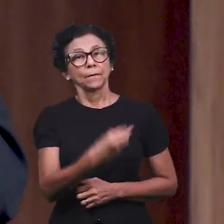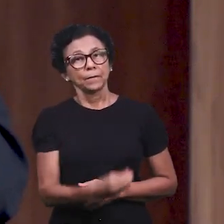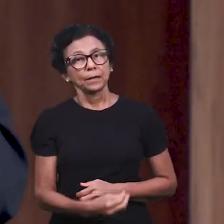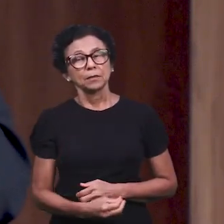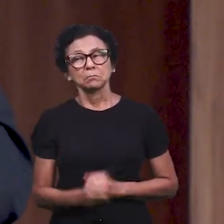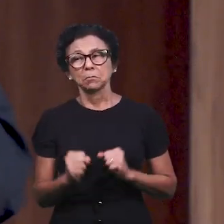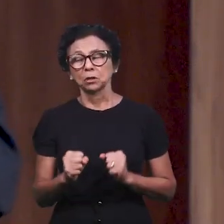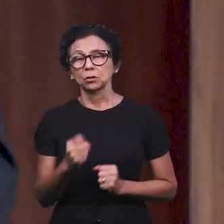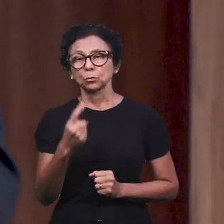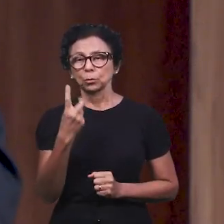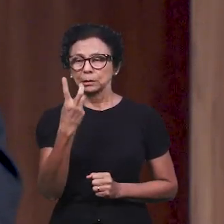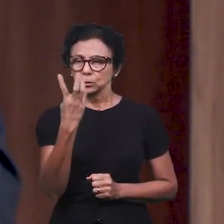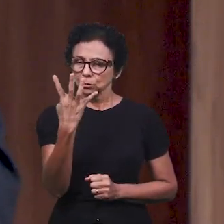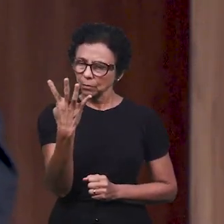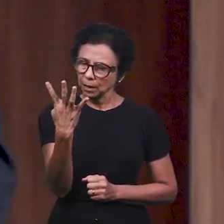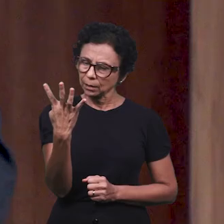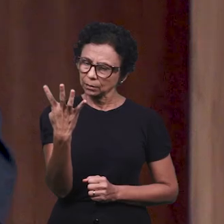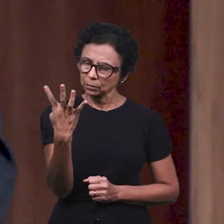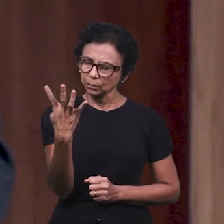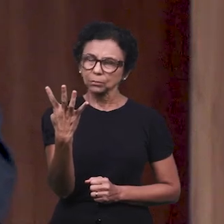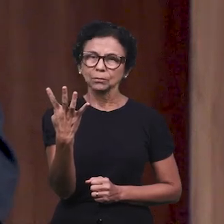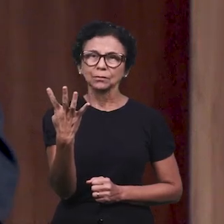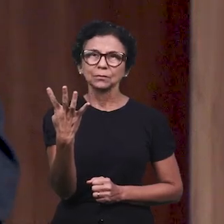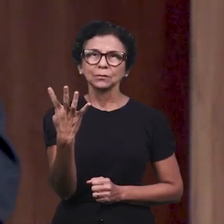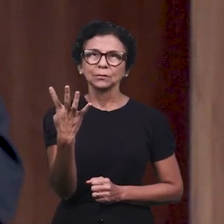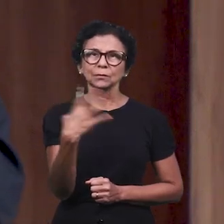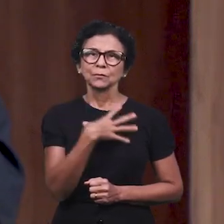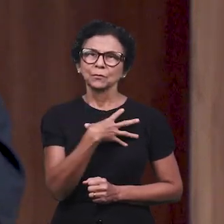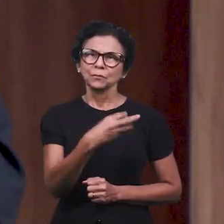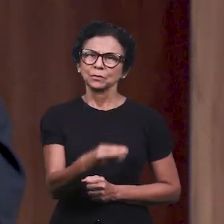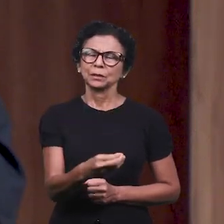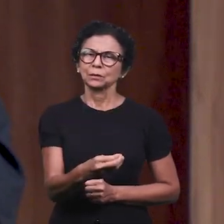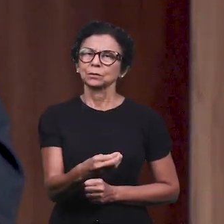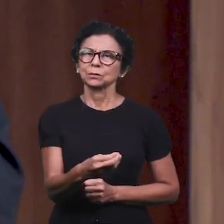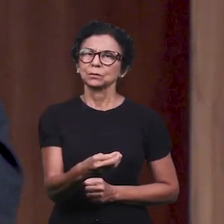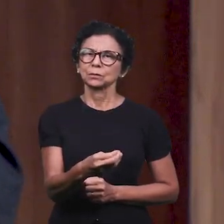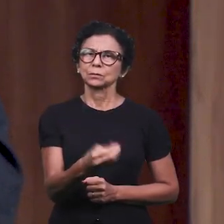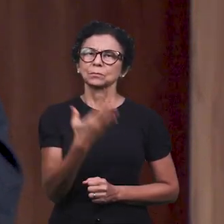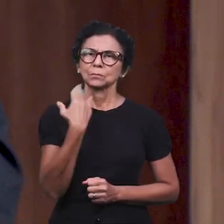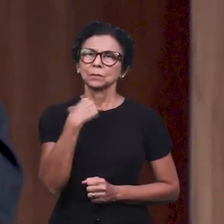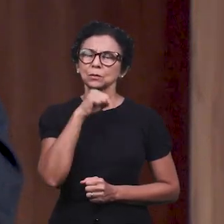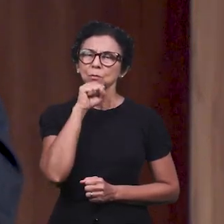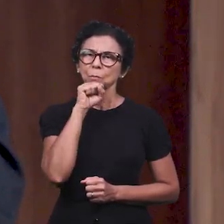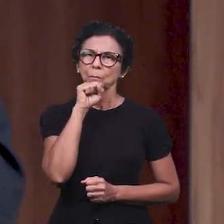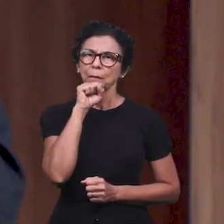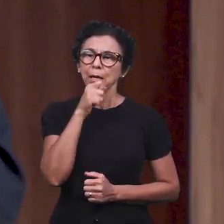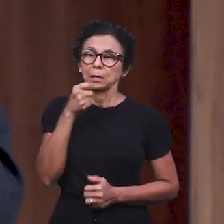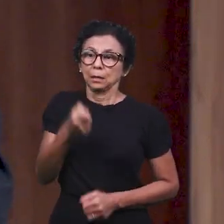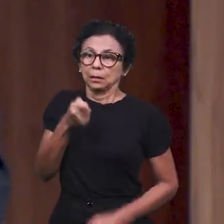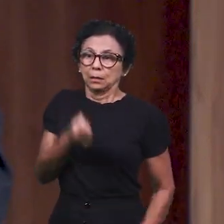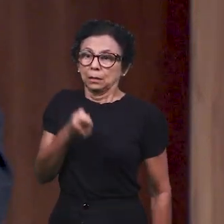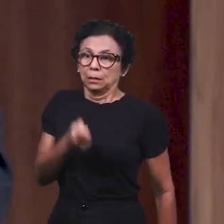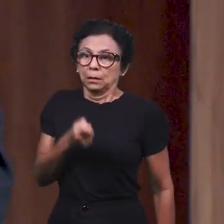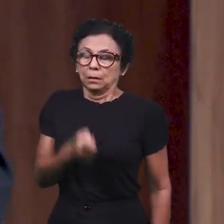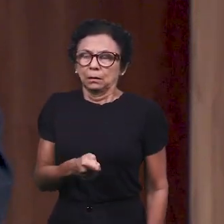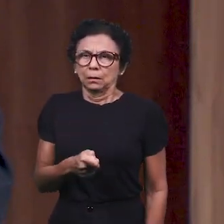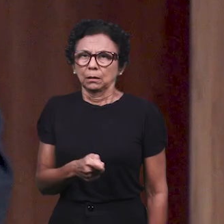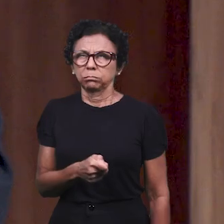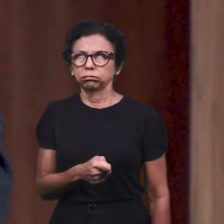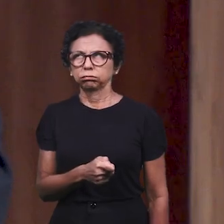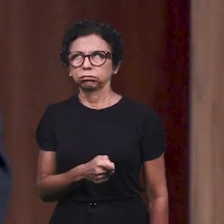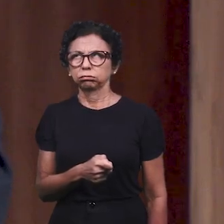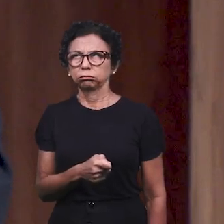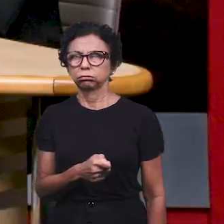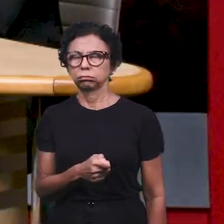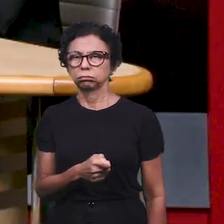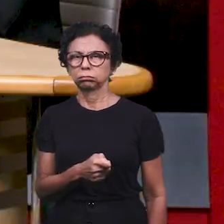onde você tem 3, 4 filhos, quando o pai descuidar, um é abafado. Um é sufocado. Isso não é bom. Isso não é